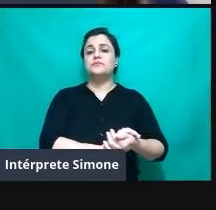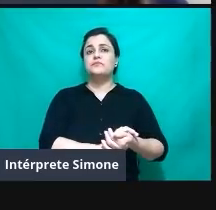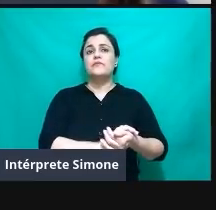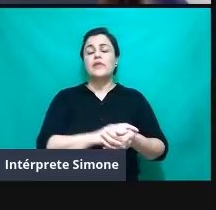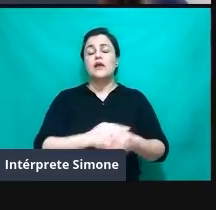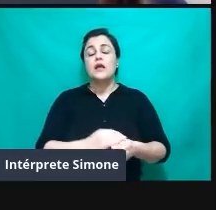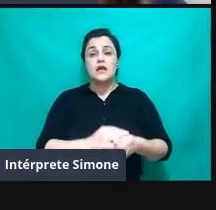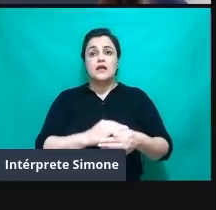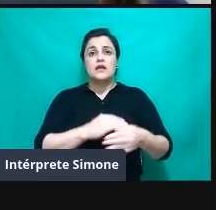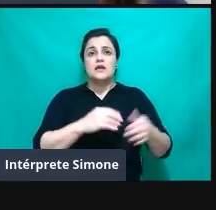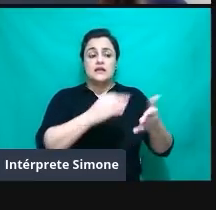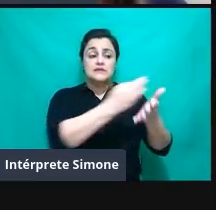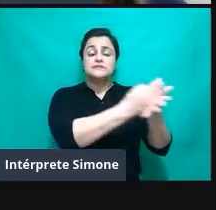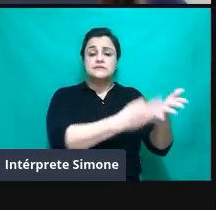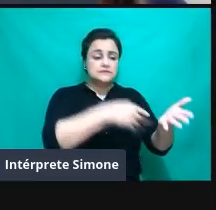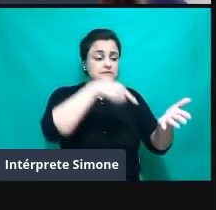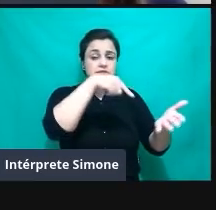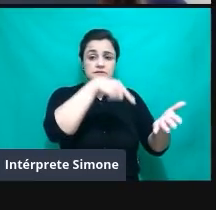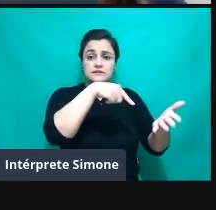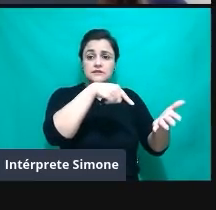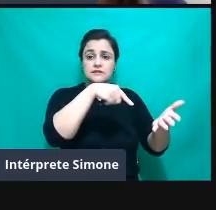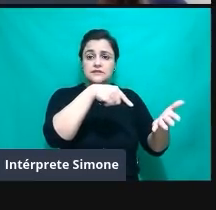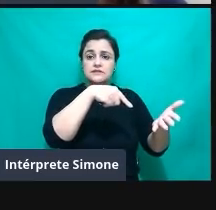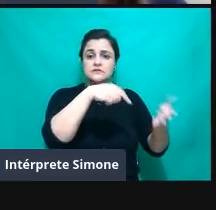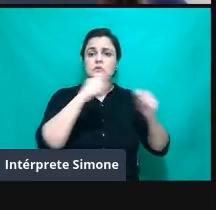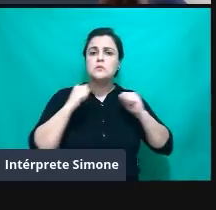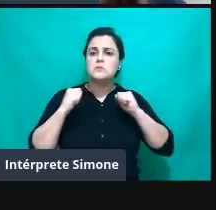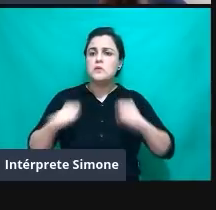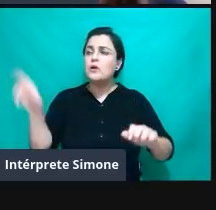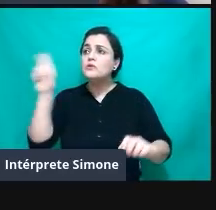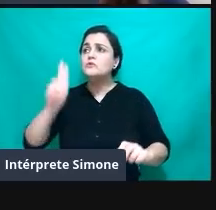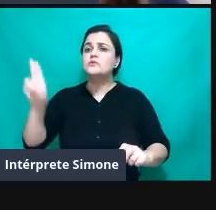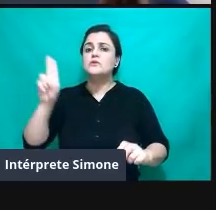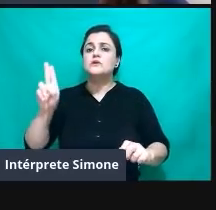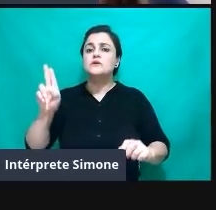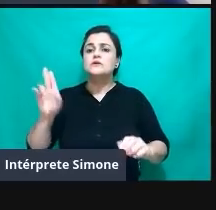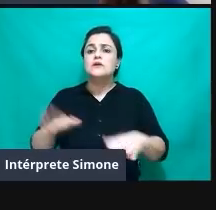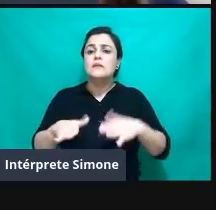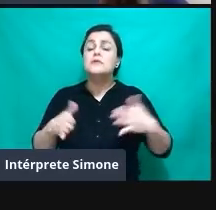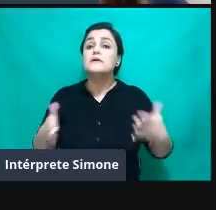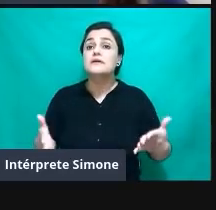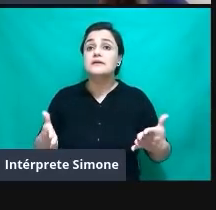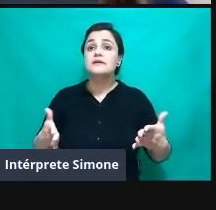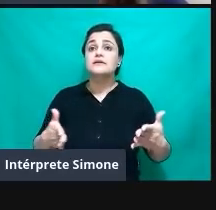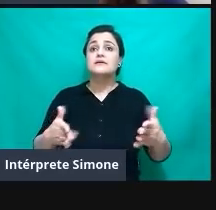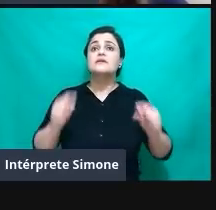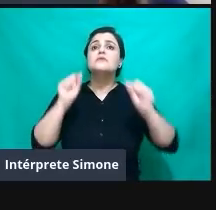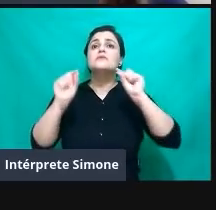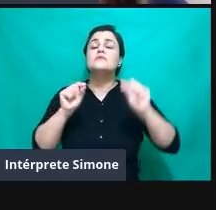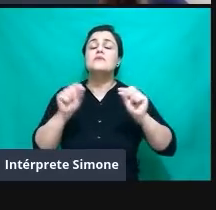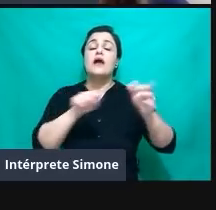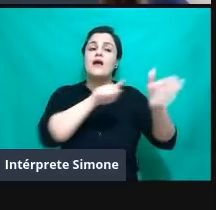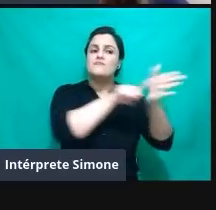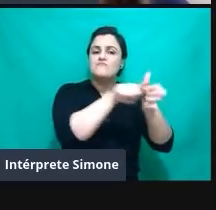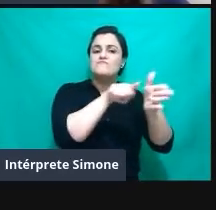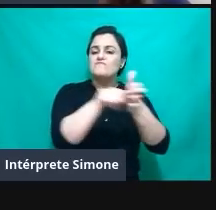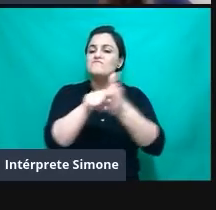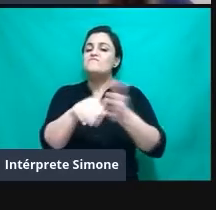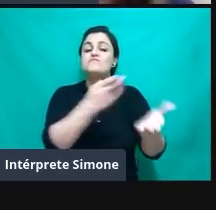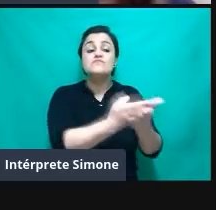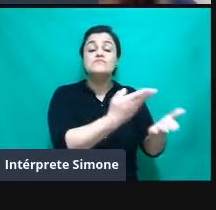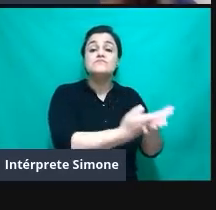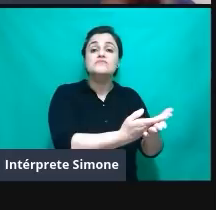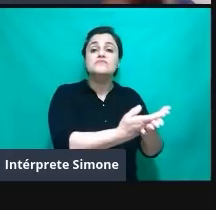um estudo, uma pesquisa, e aí vai se voltar mesmo para o campo das práticas de estudo e pesquisa.